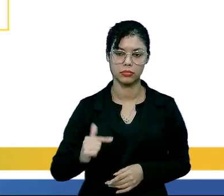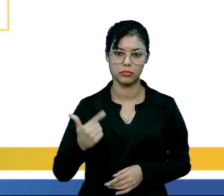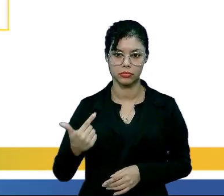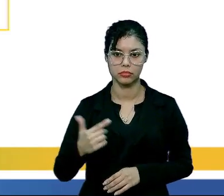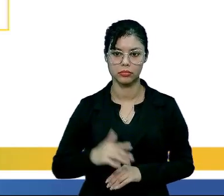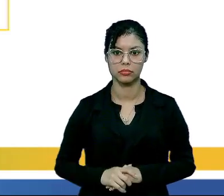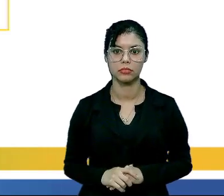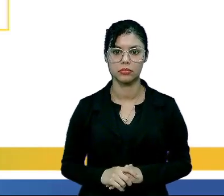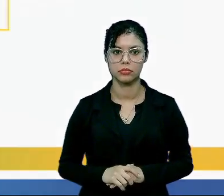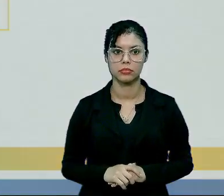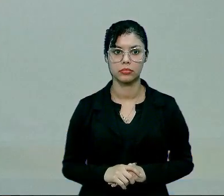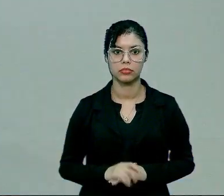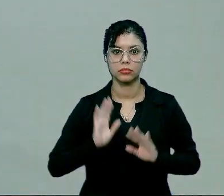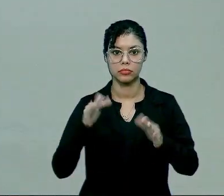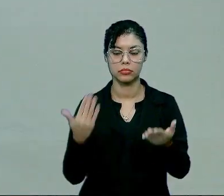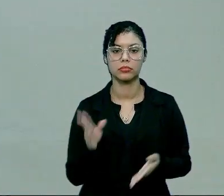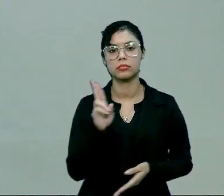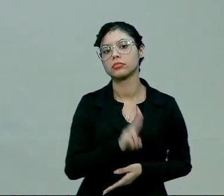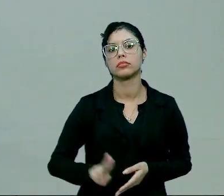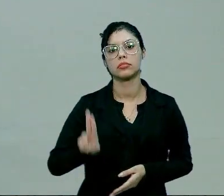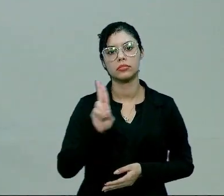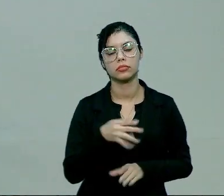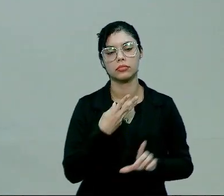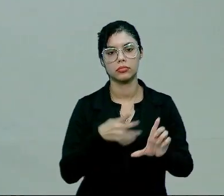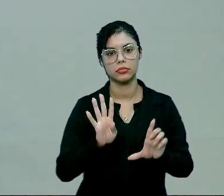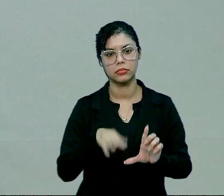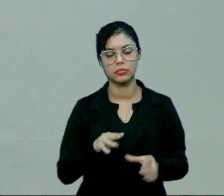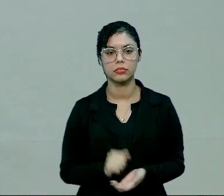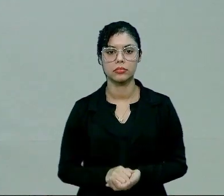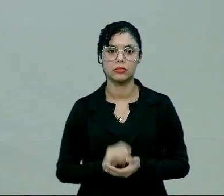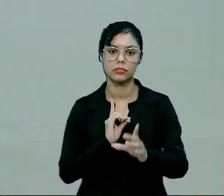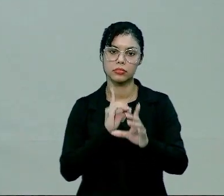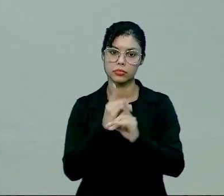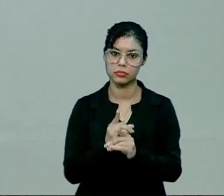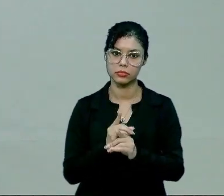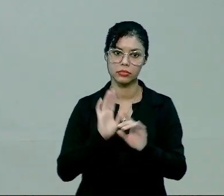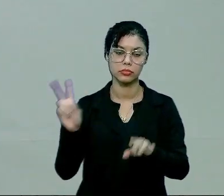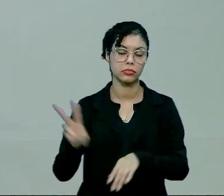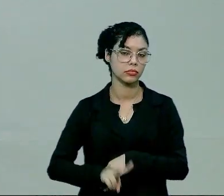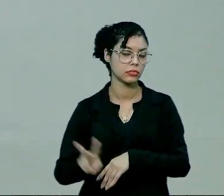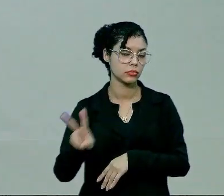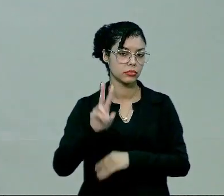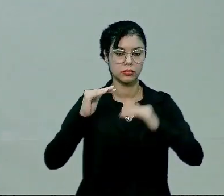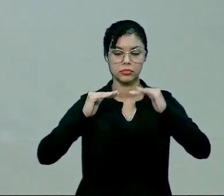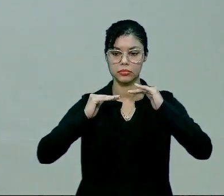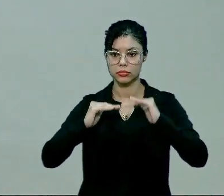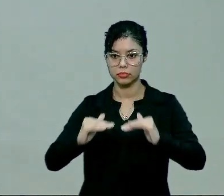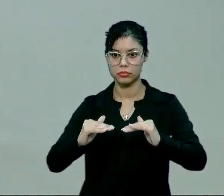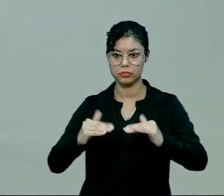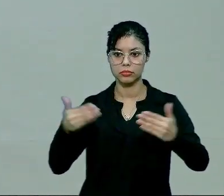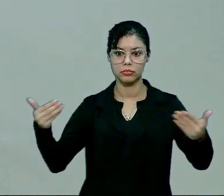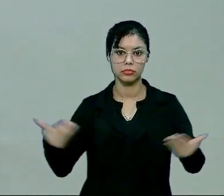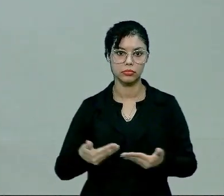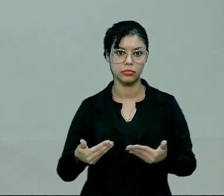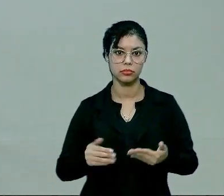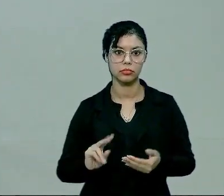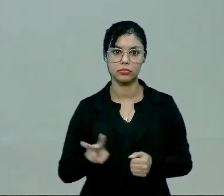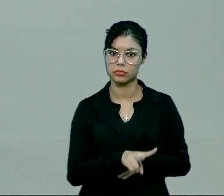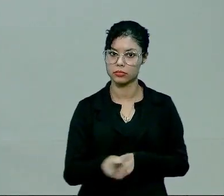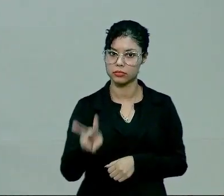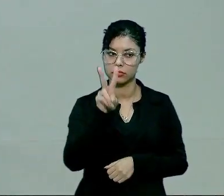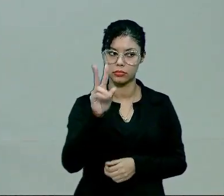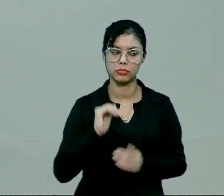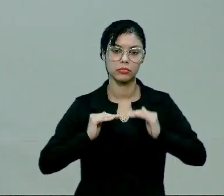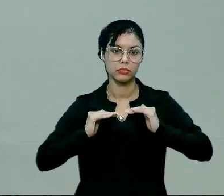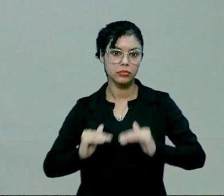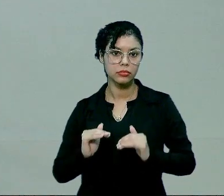para o Cl2. Então, qual é a utilidade dessa tabela? É descobrir os valores do equilíbrio. Agora, com esses valores